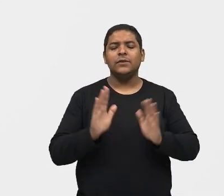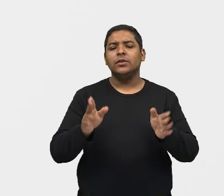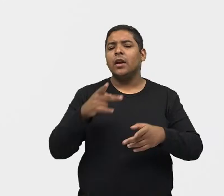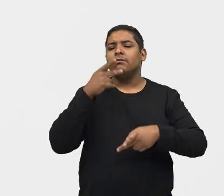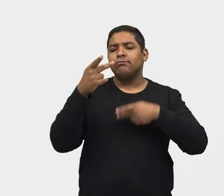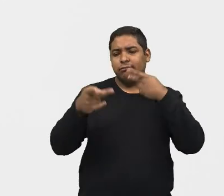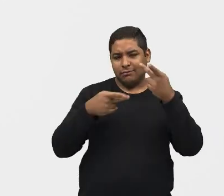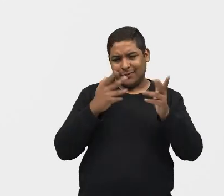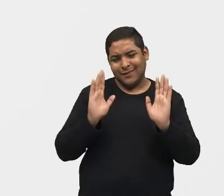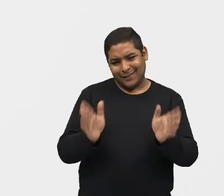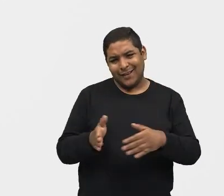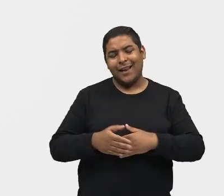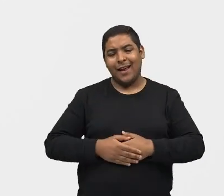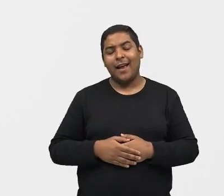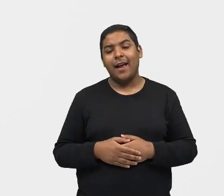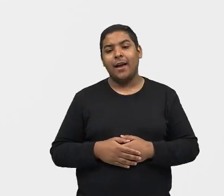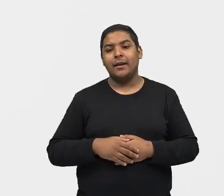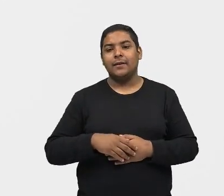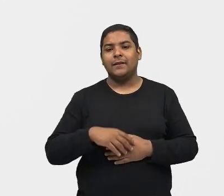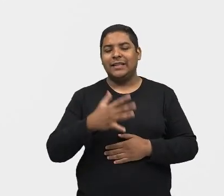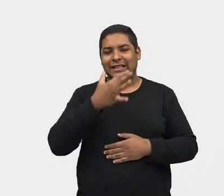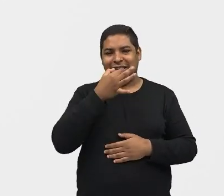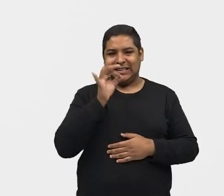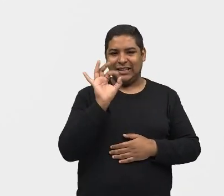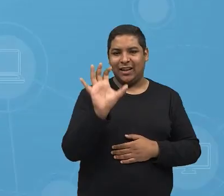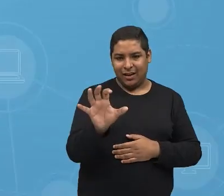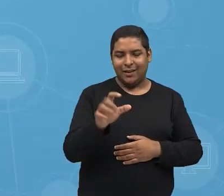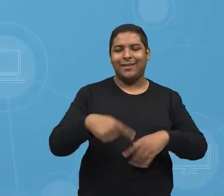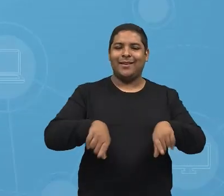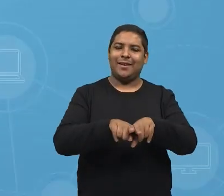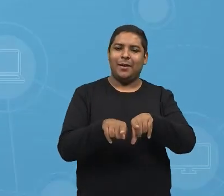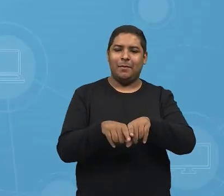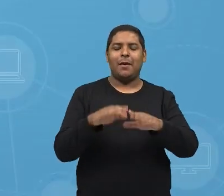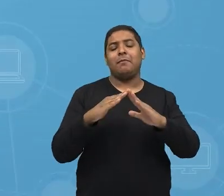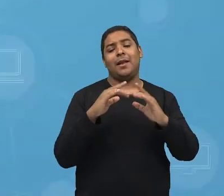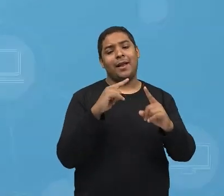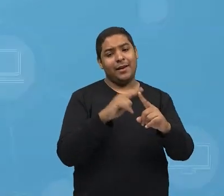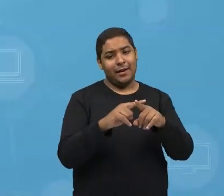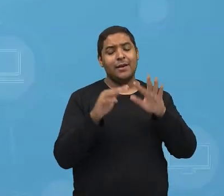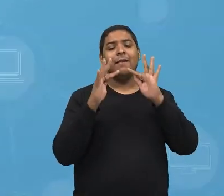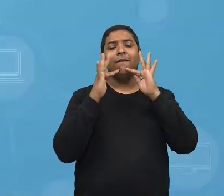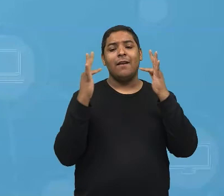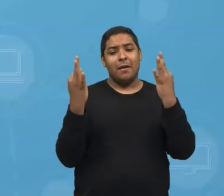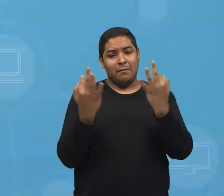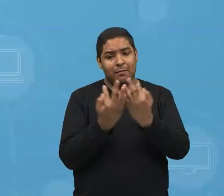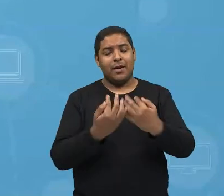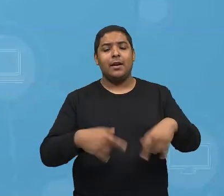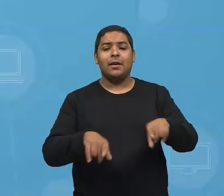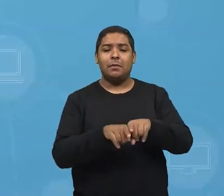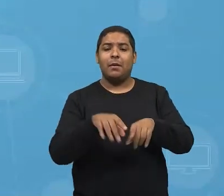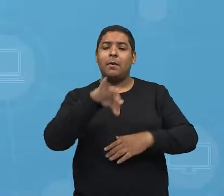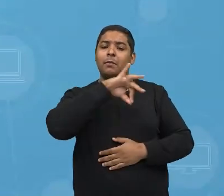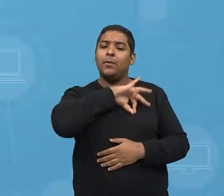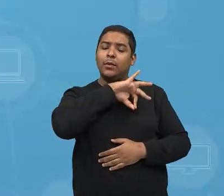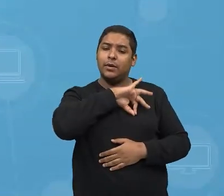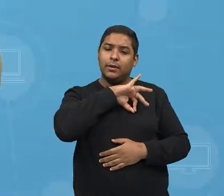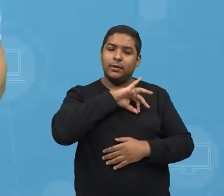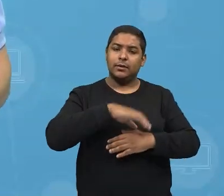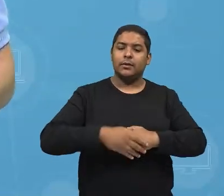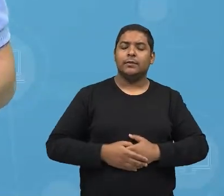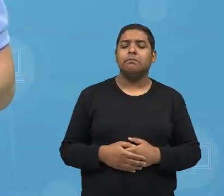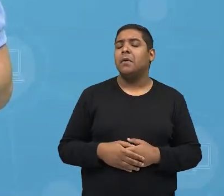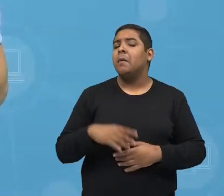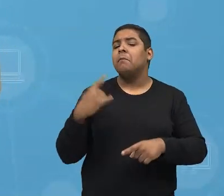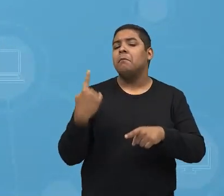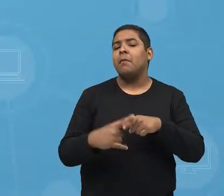foi super criticado por quem? Pela igreja, pela polícia, pela sociedade,